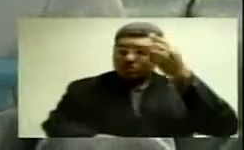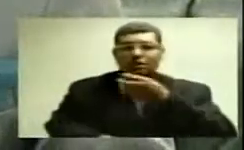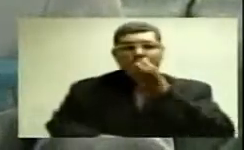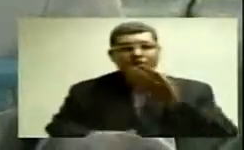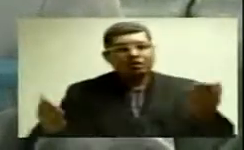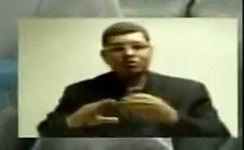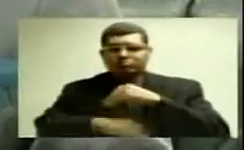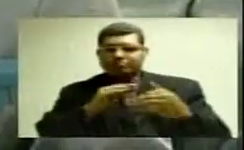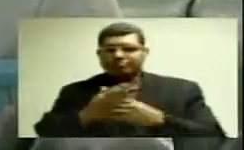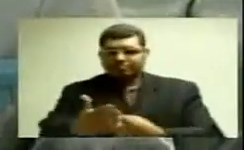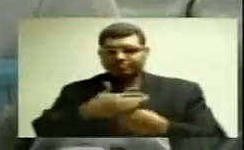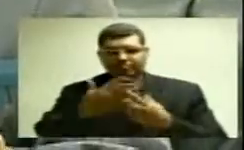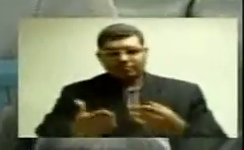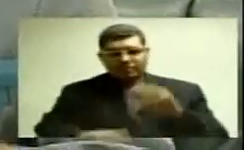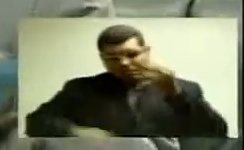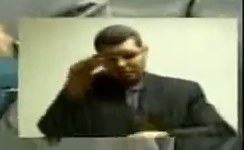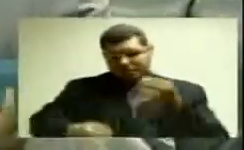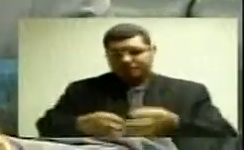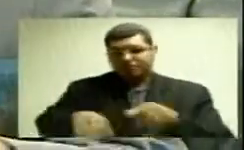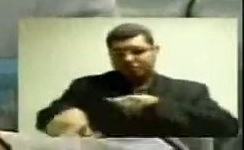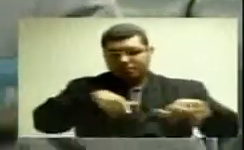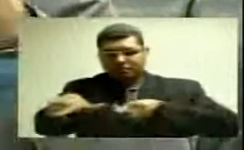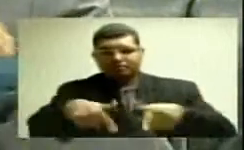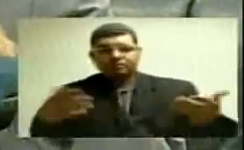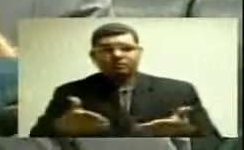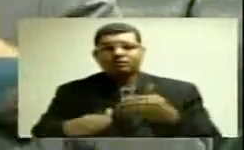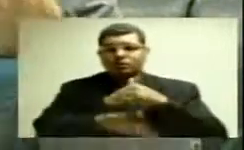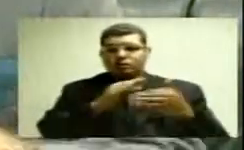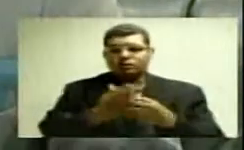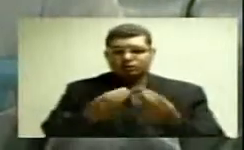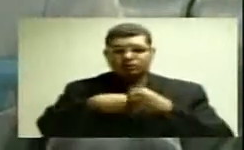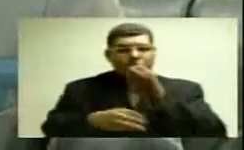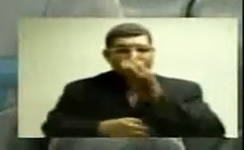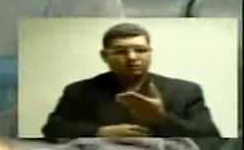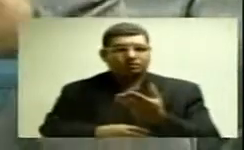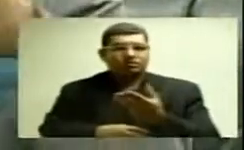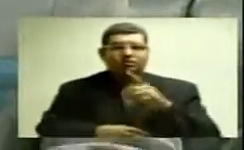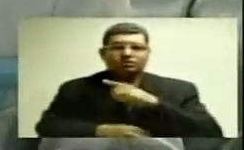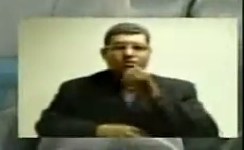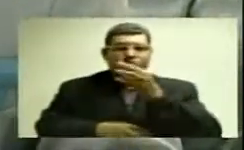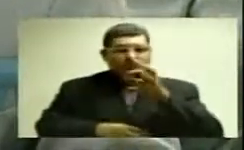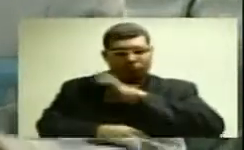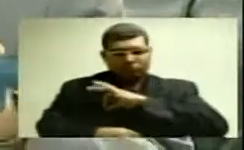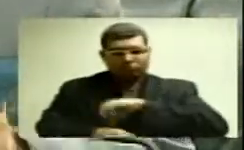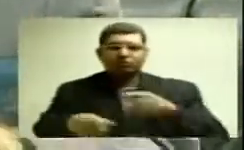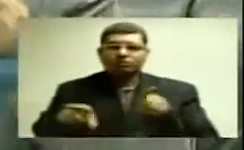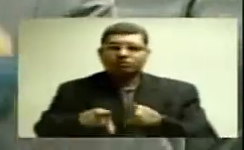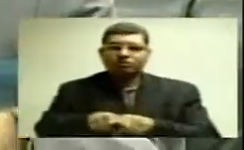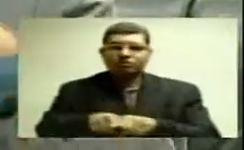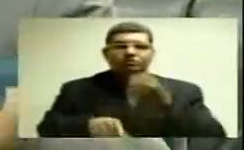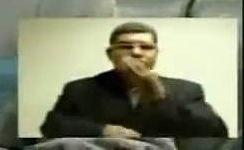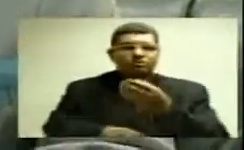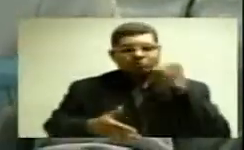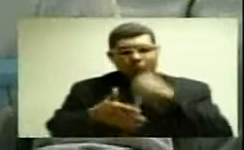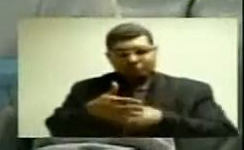muito bem, todo mundo defende que um juiz, com um funcionário judiciário, todos recebam bem, tenham um bom salário, mas também sejam